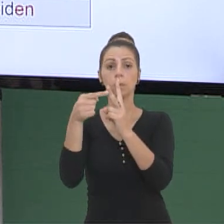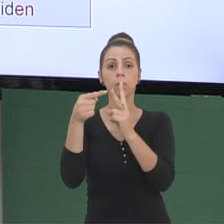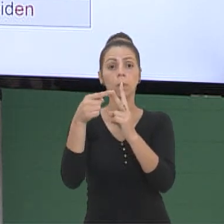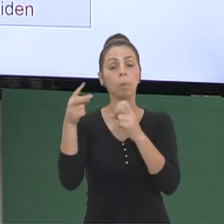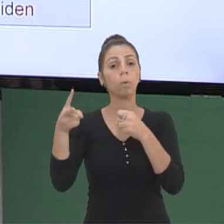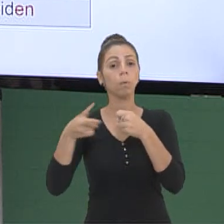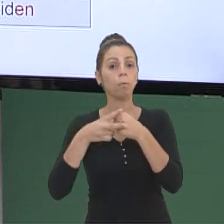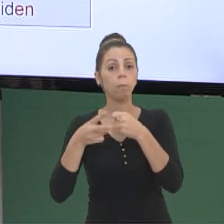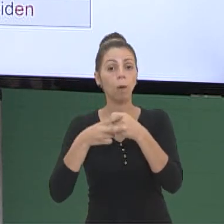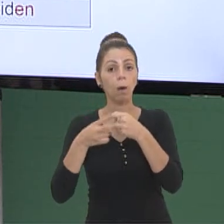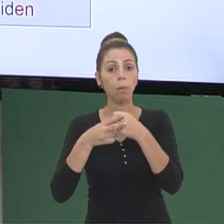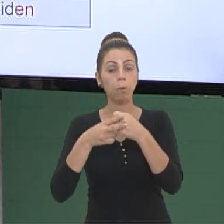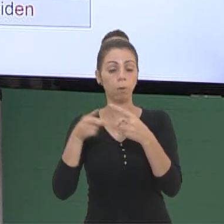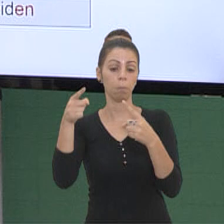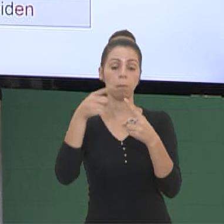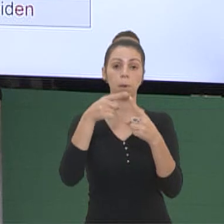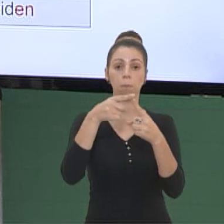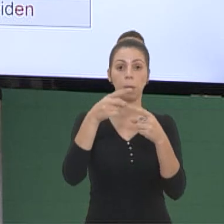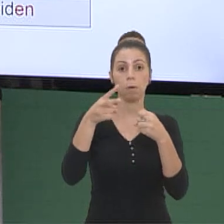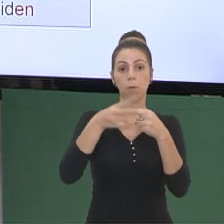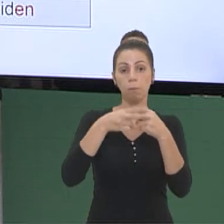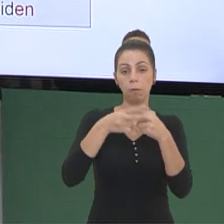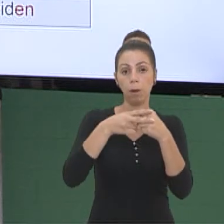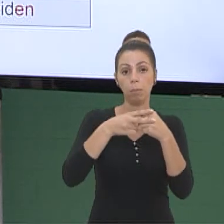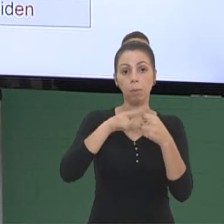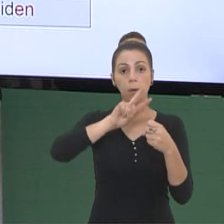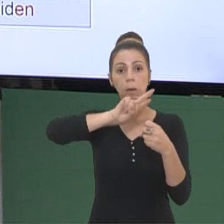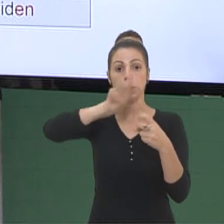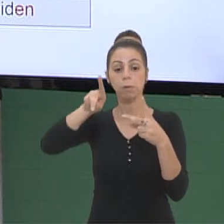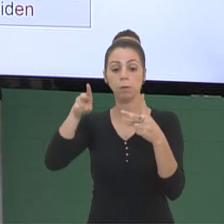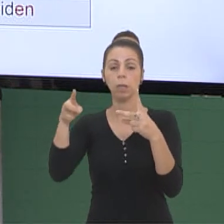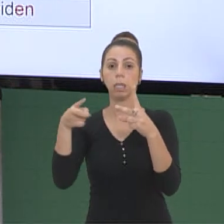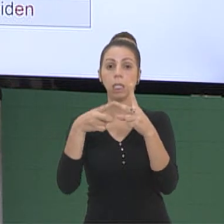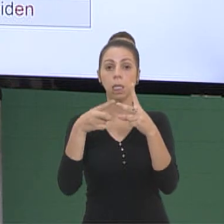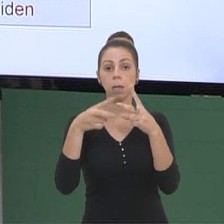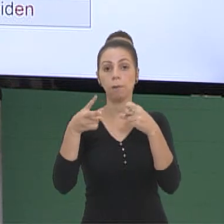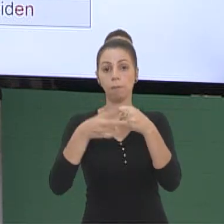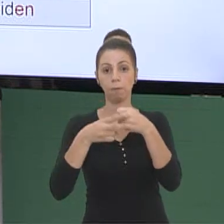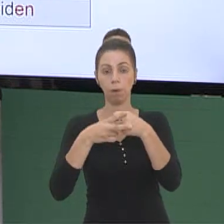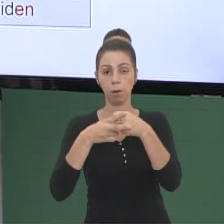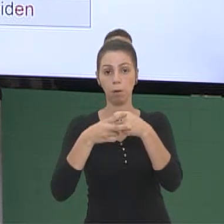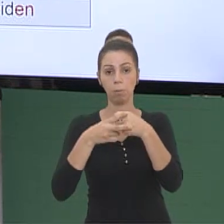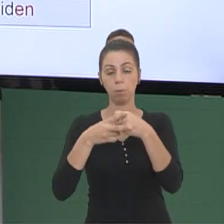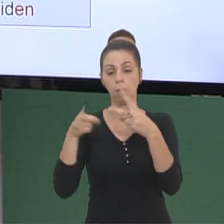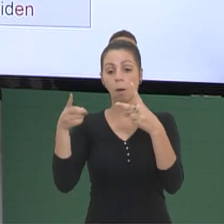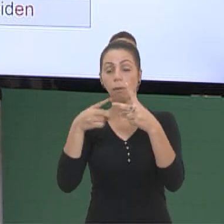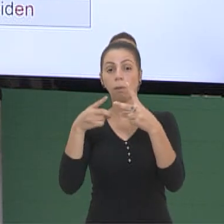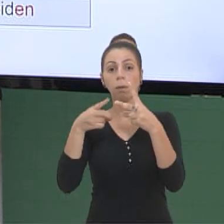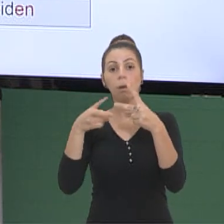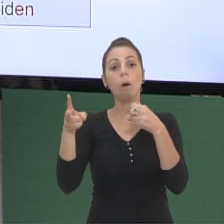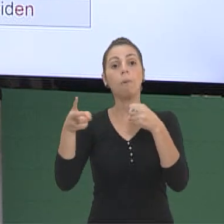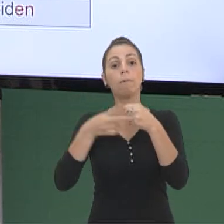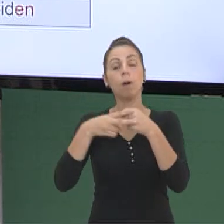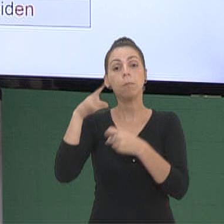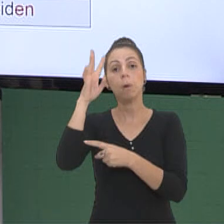preocupar com a partícula pronominal se ali, porque é um verbo reflexivo, tá? Não pode esquecer.